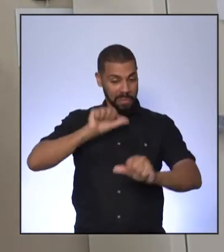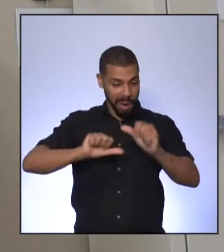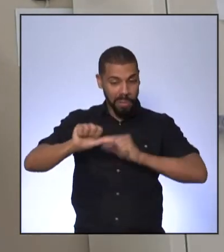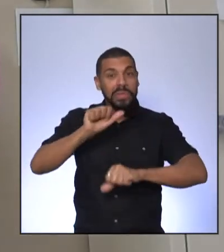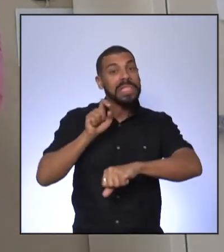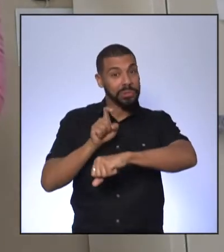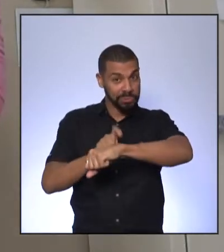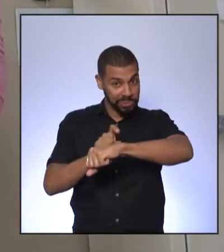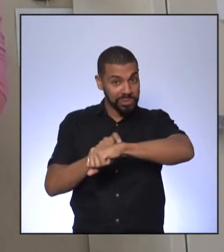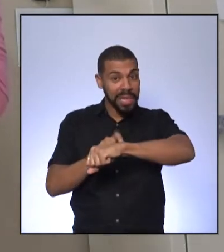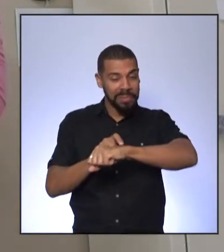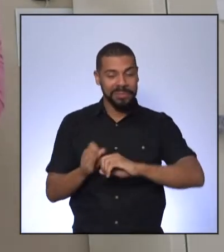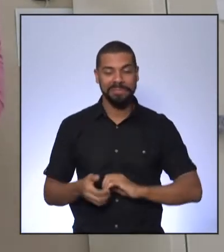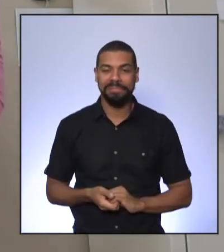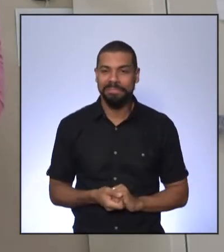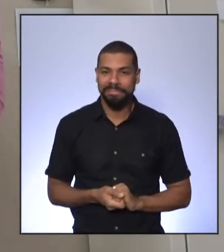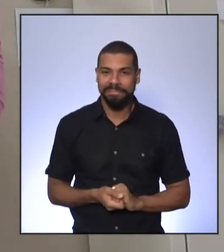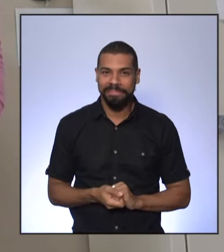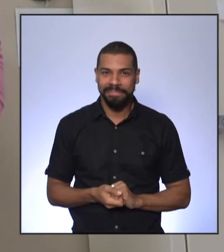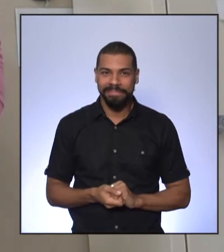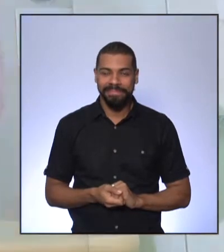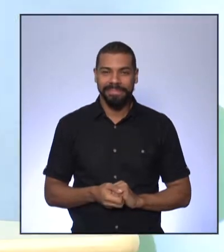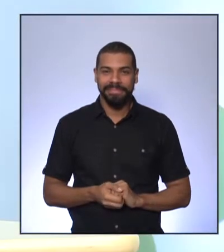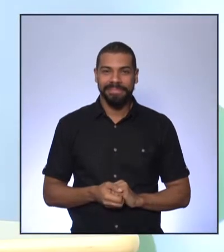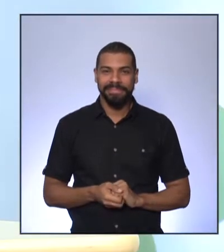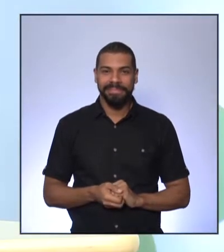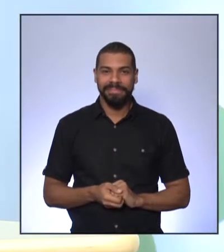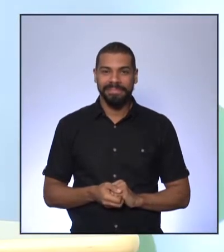tempo da nossa reação.